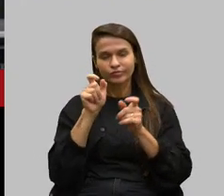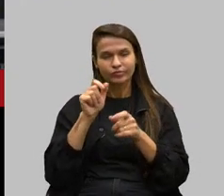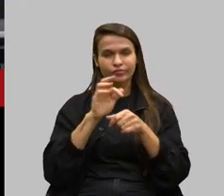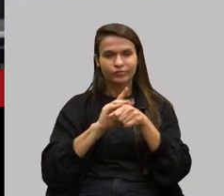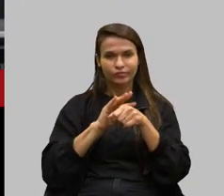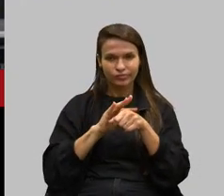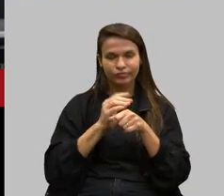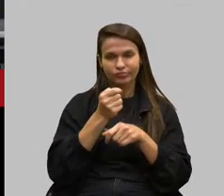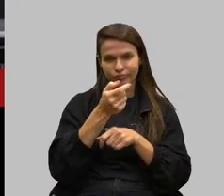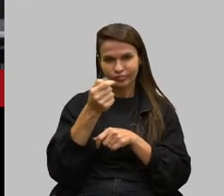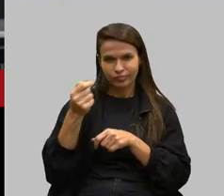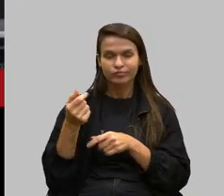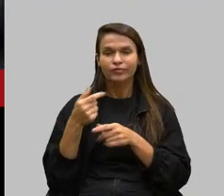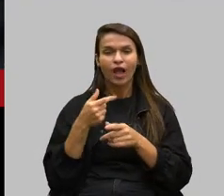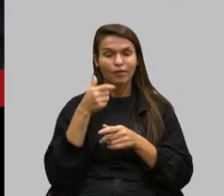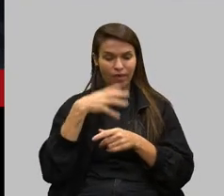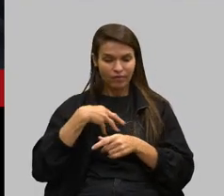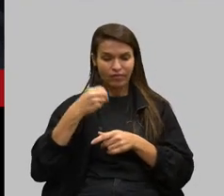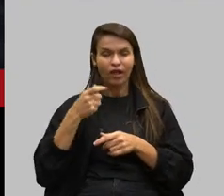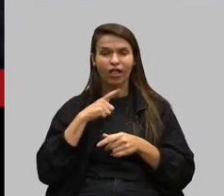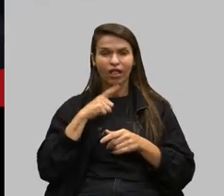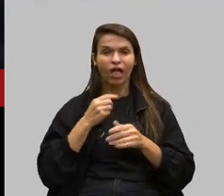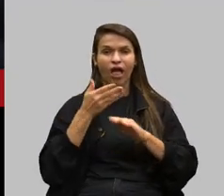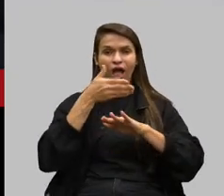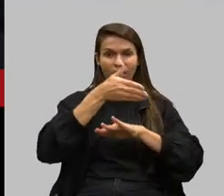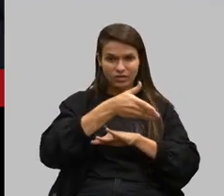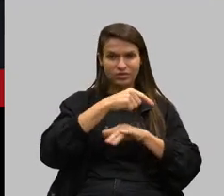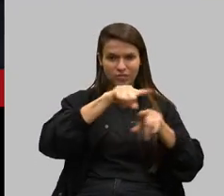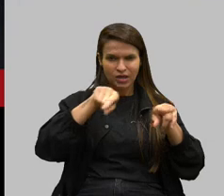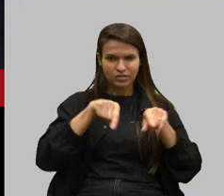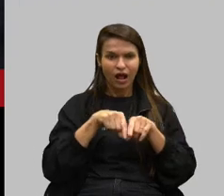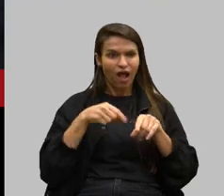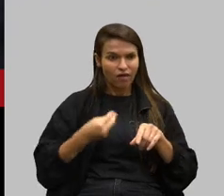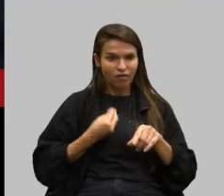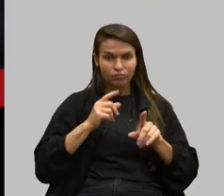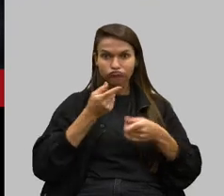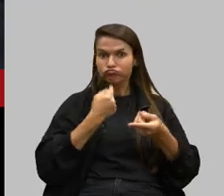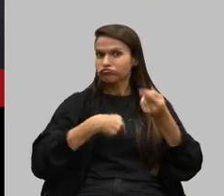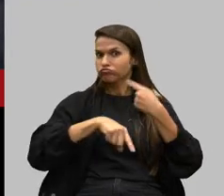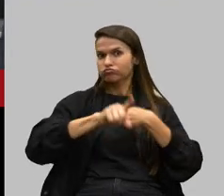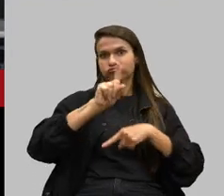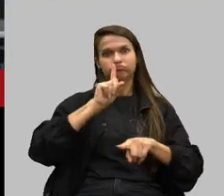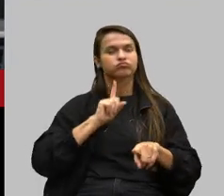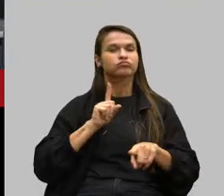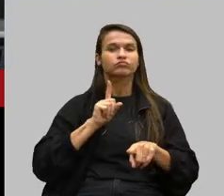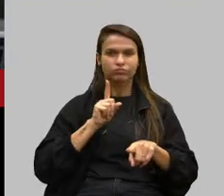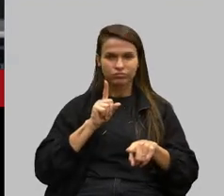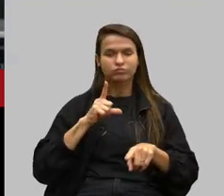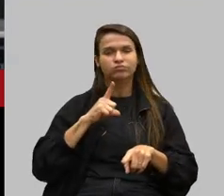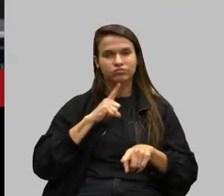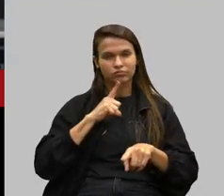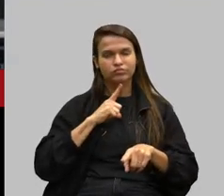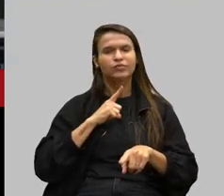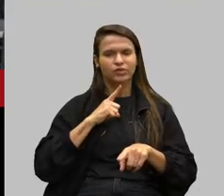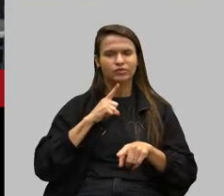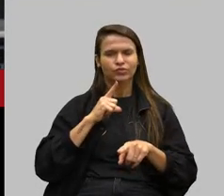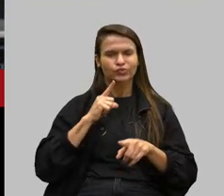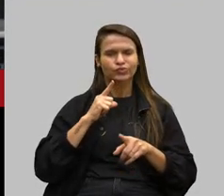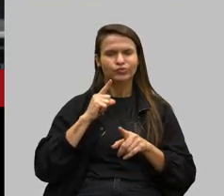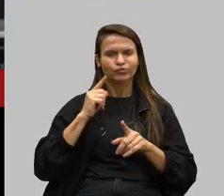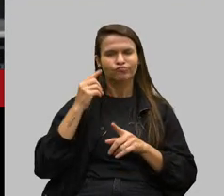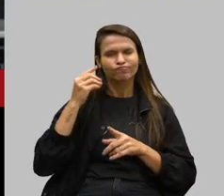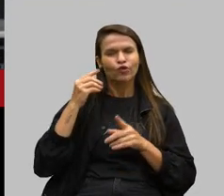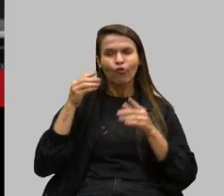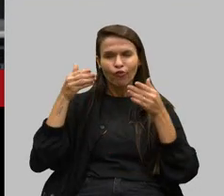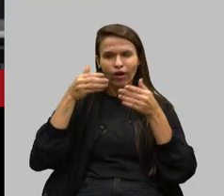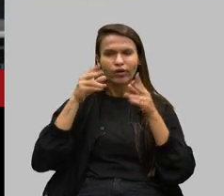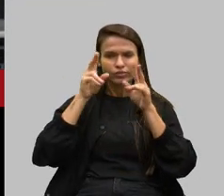quando ela teve acesso a vida dela foi transformada elas evoluiu muito eh na parte cognitiva e motora E